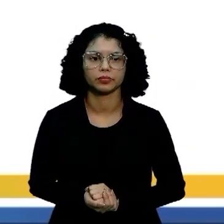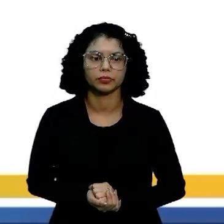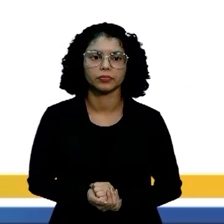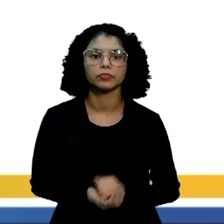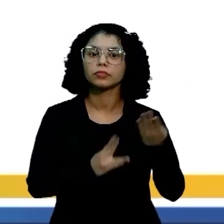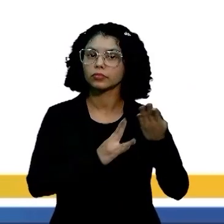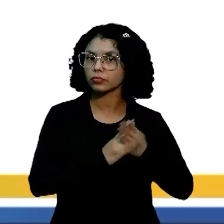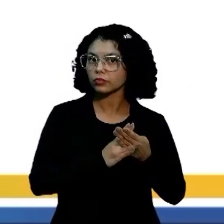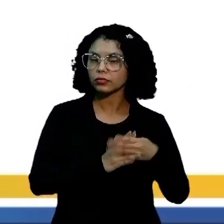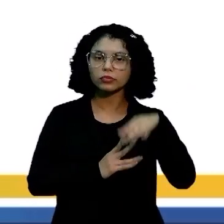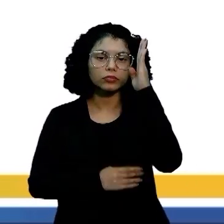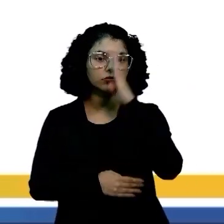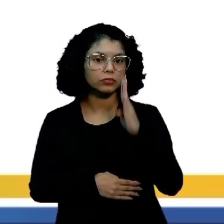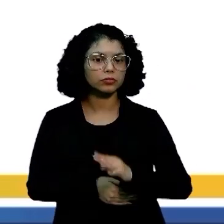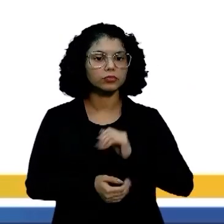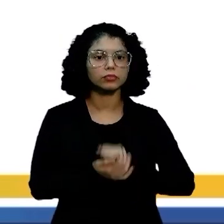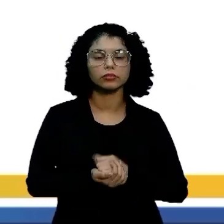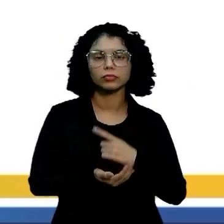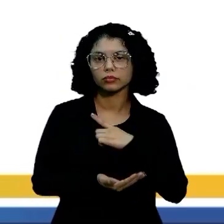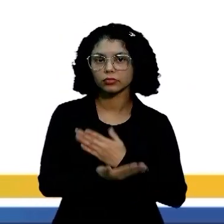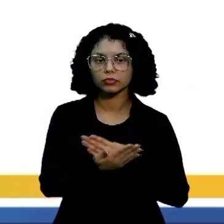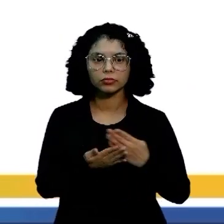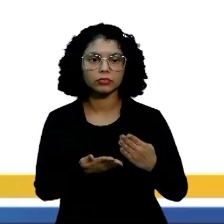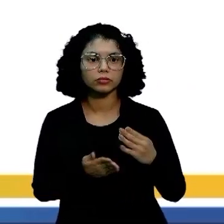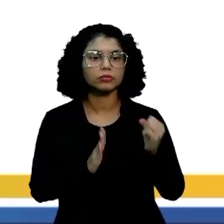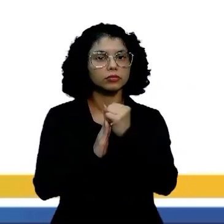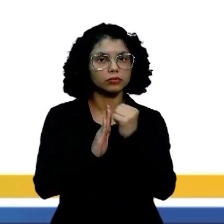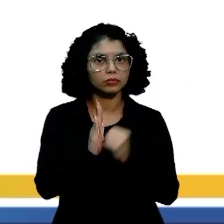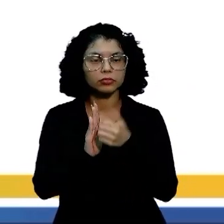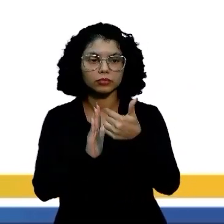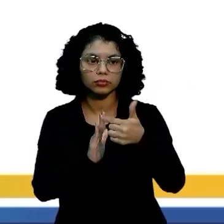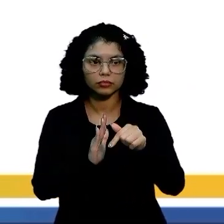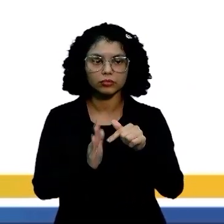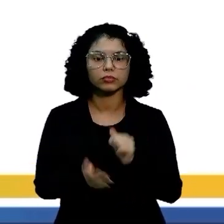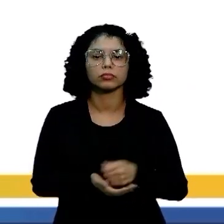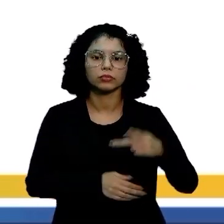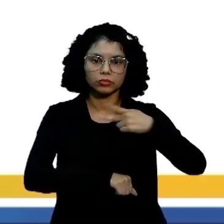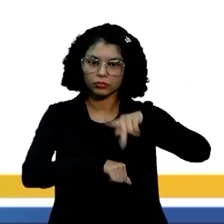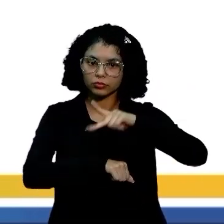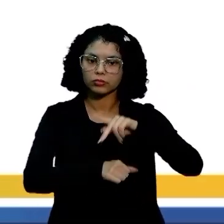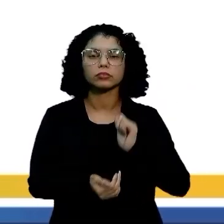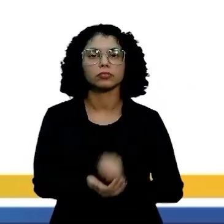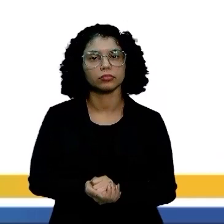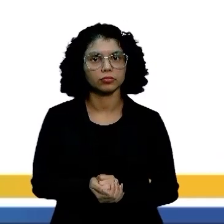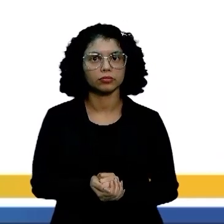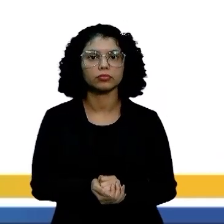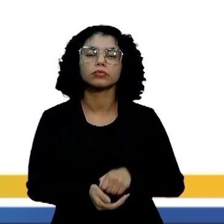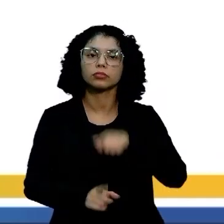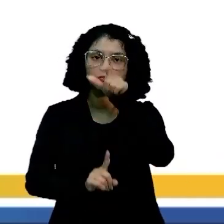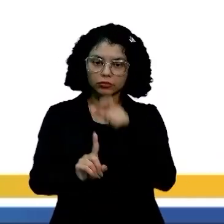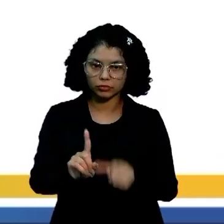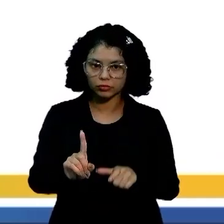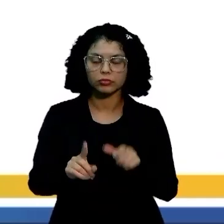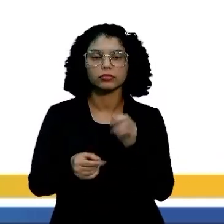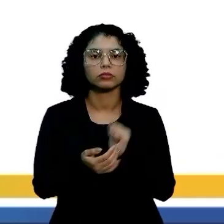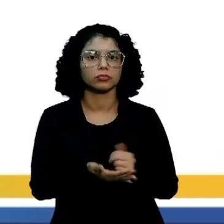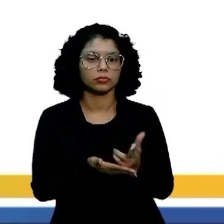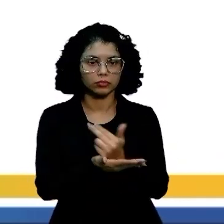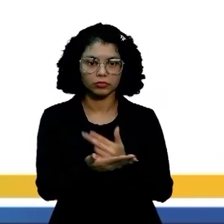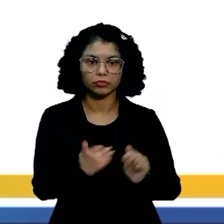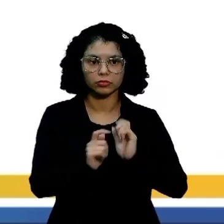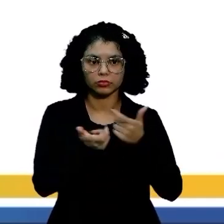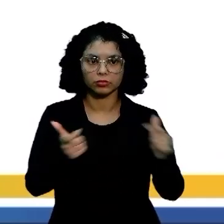O Barroco no Brasil tem início no século XVII. No país, essa tendência artística teve grande